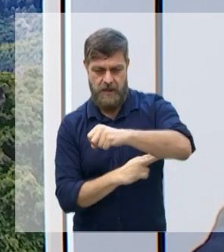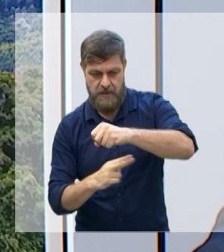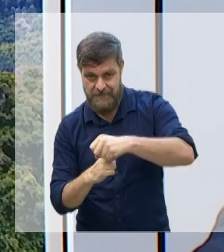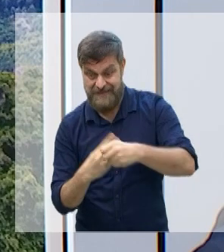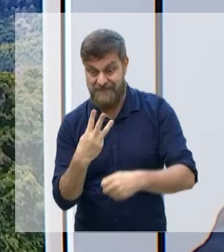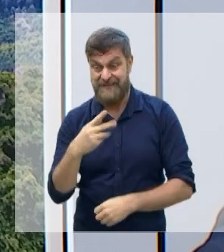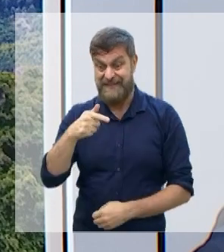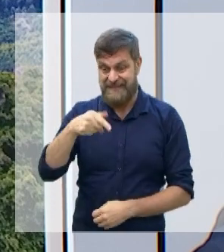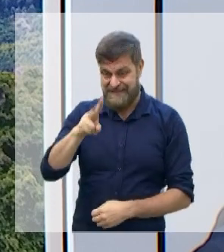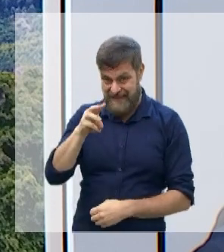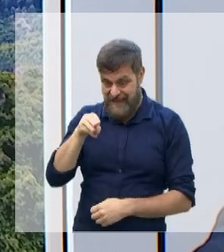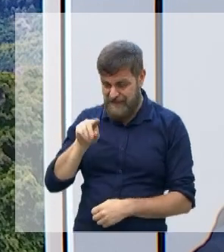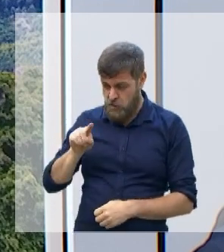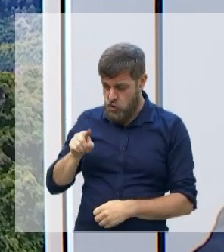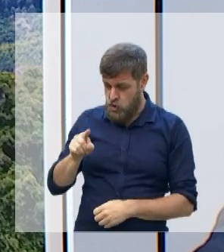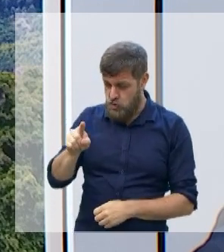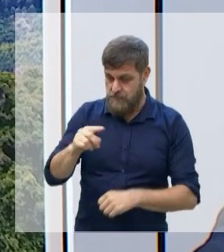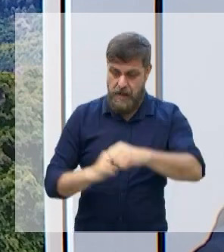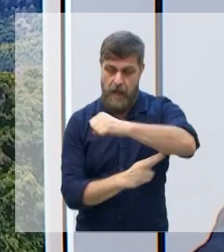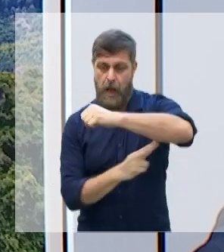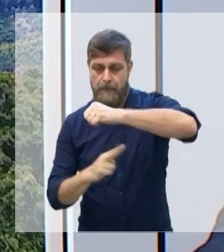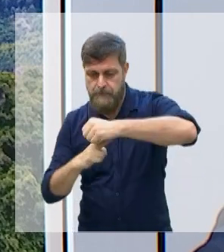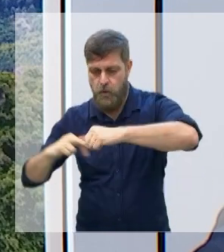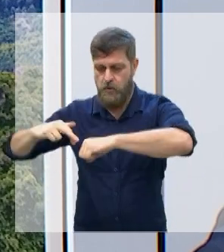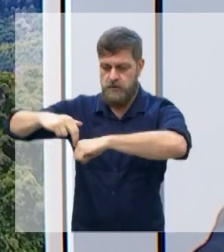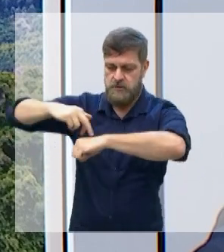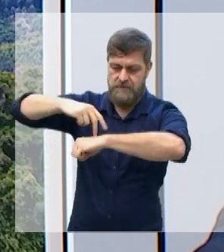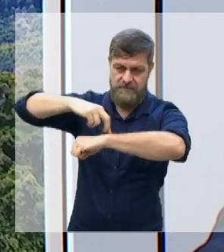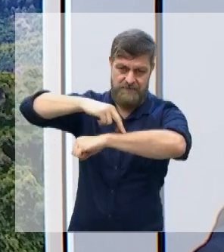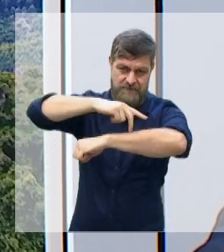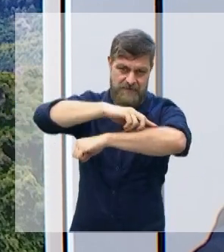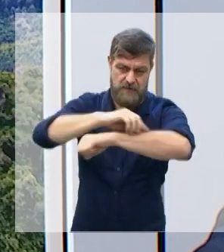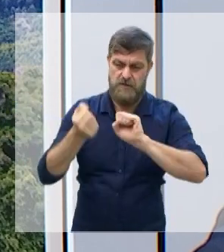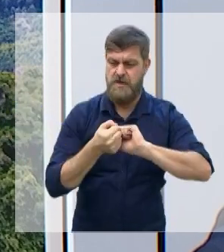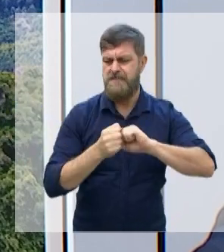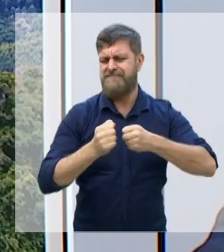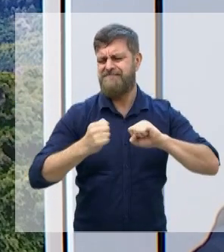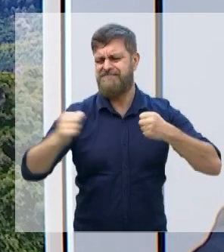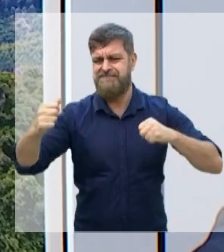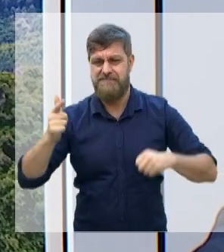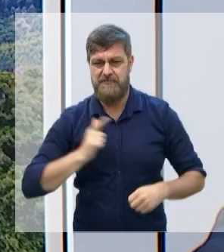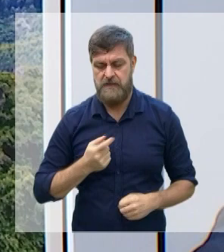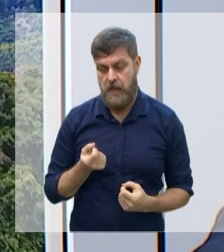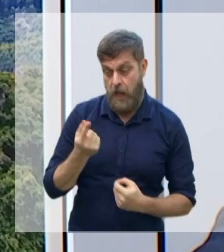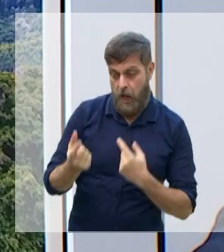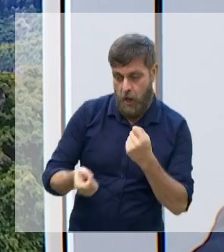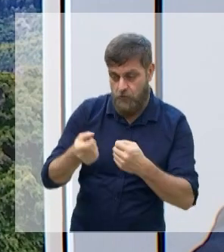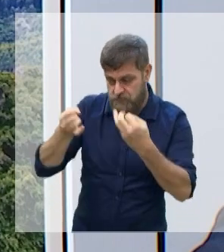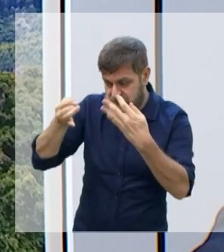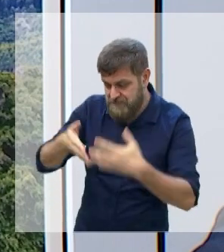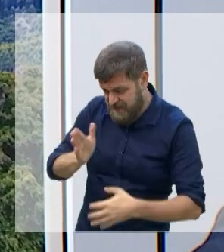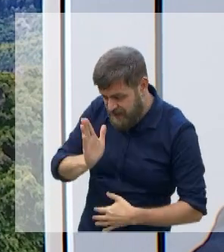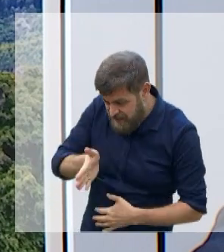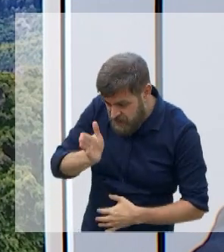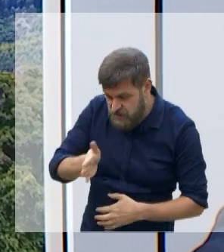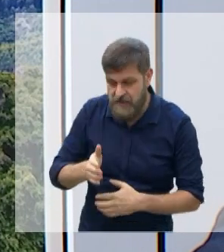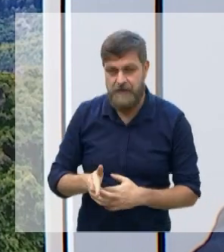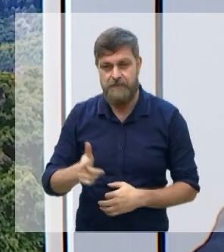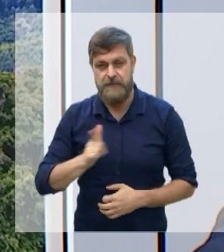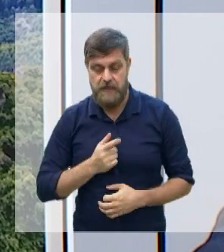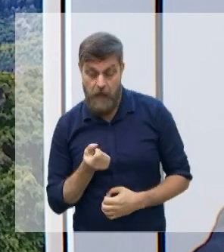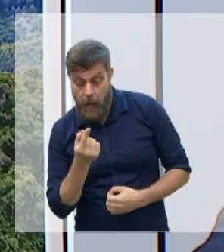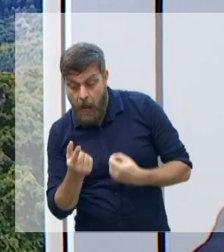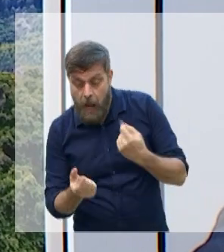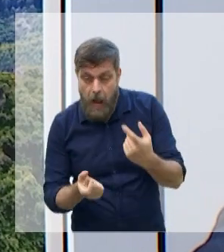km são pontes e viadutos de diversos tamanhos e complexidade alguns até descrever aqui e alguns